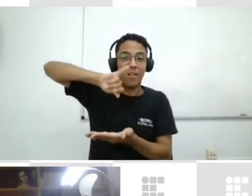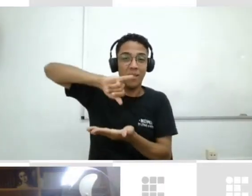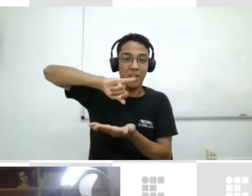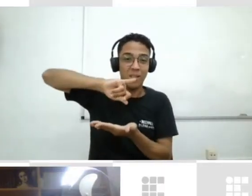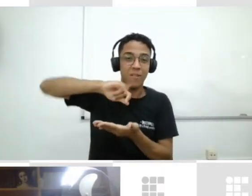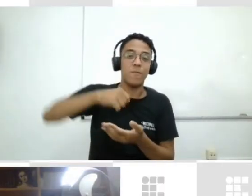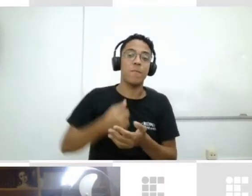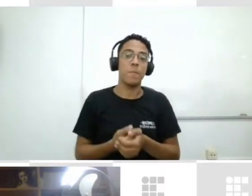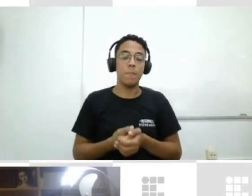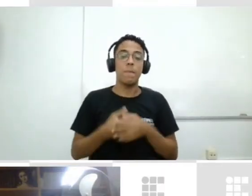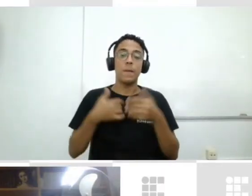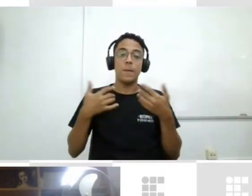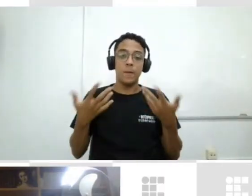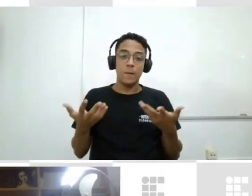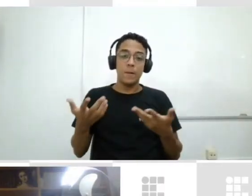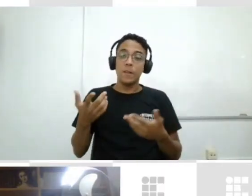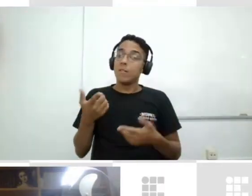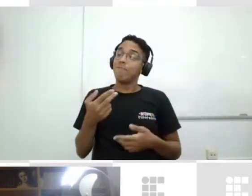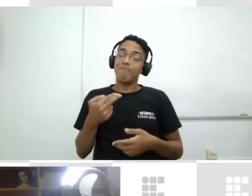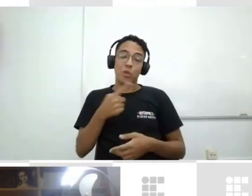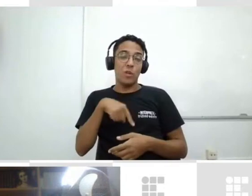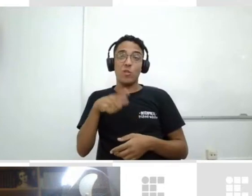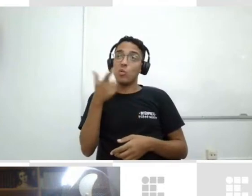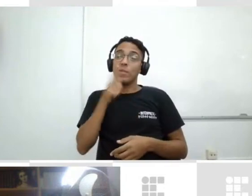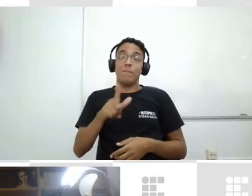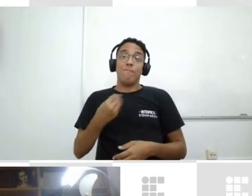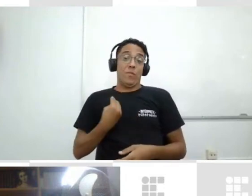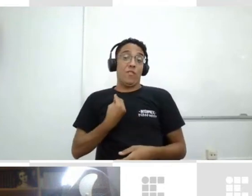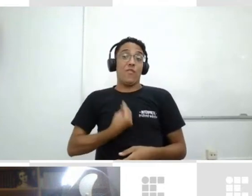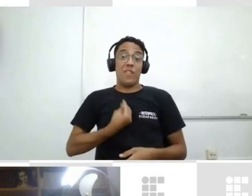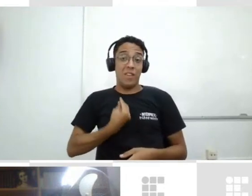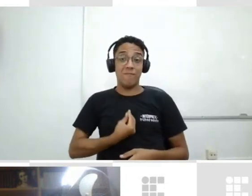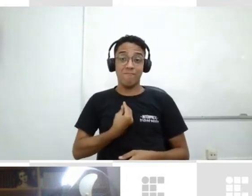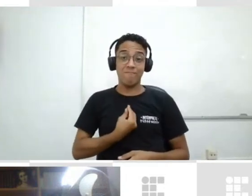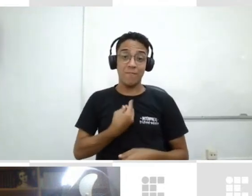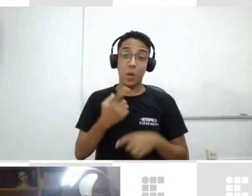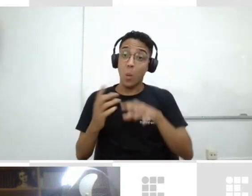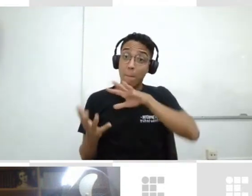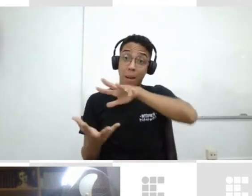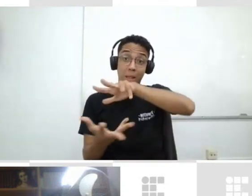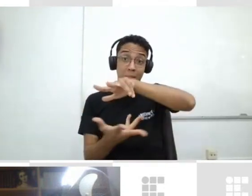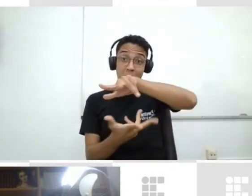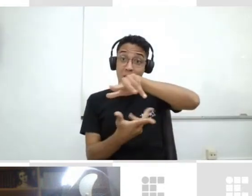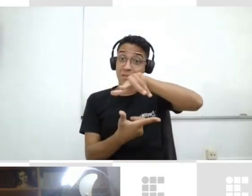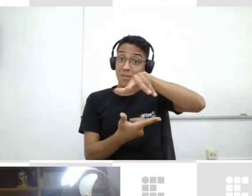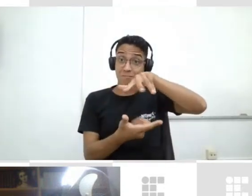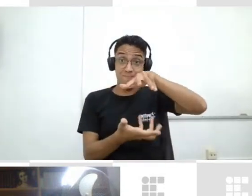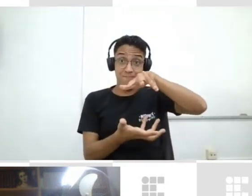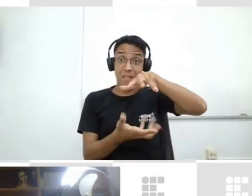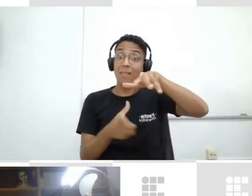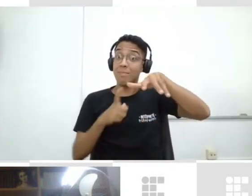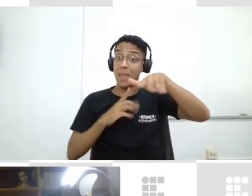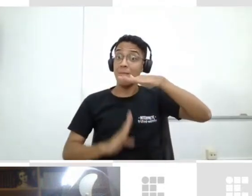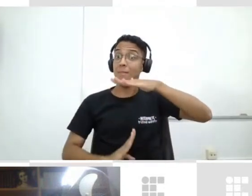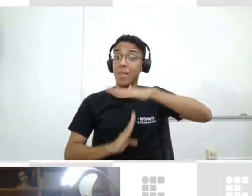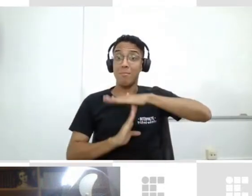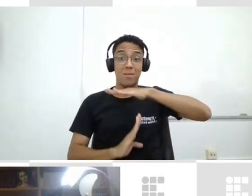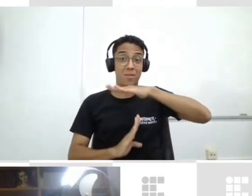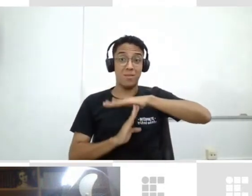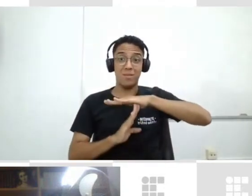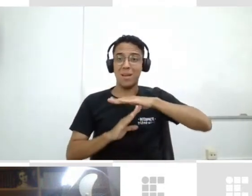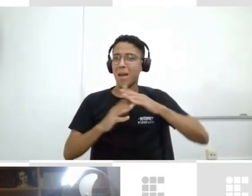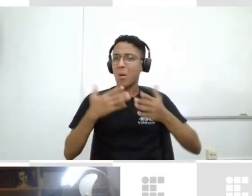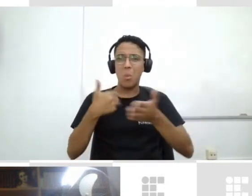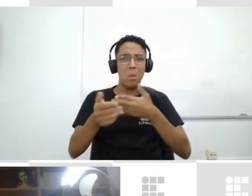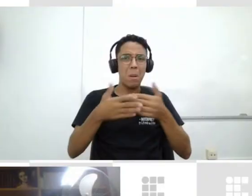de sobrevivência. Por quê? Porque o planeta tem limites. Qualquer criança pode entender isso, tá